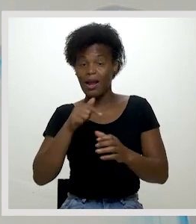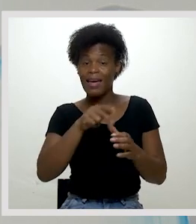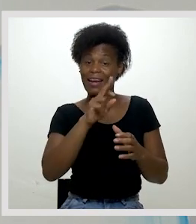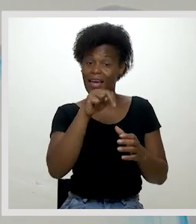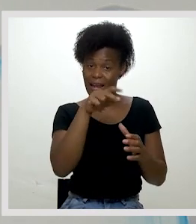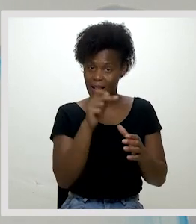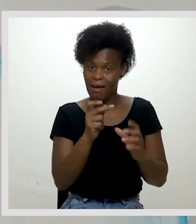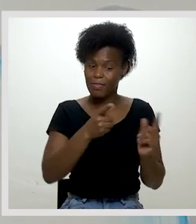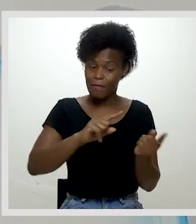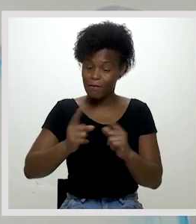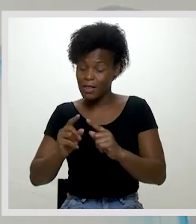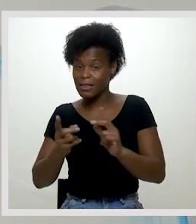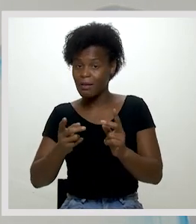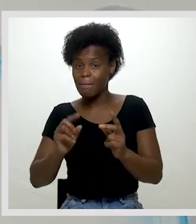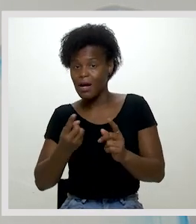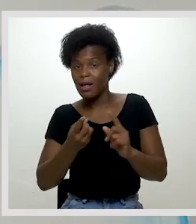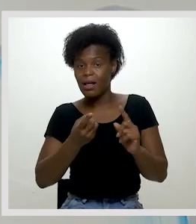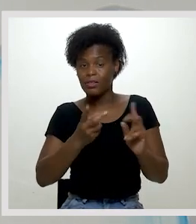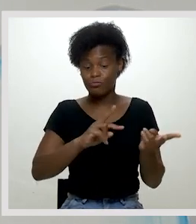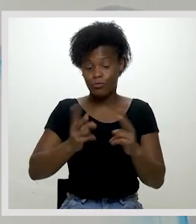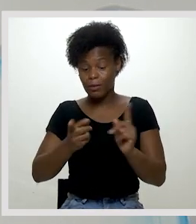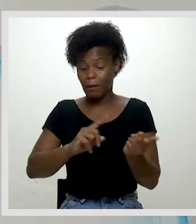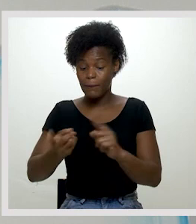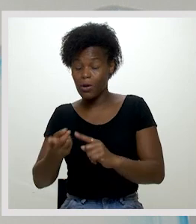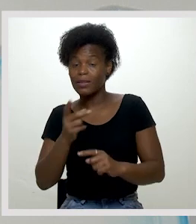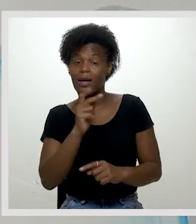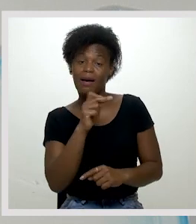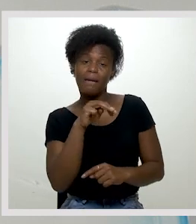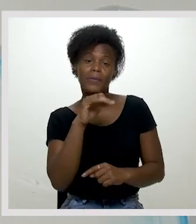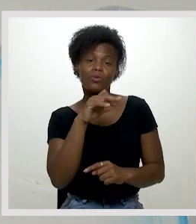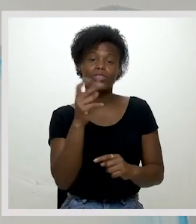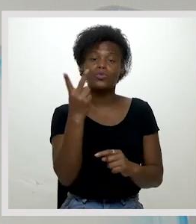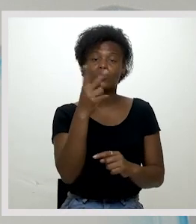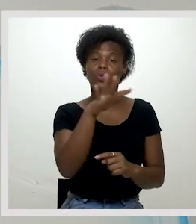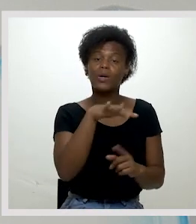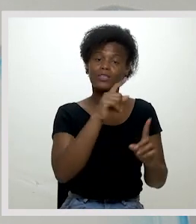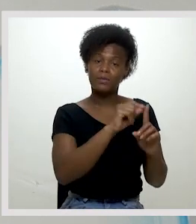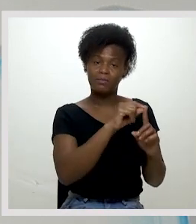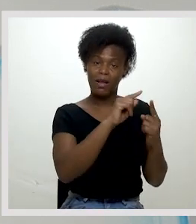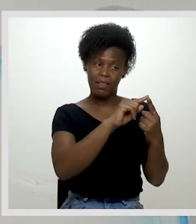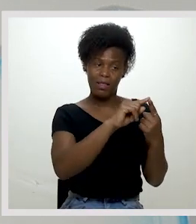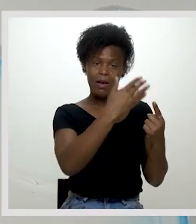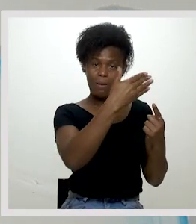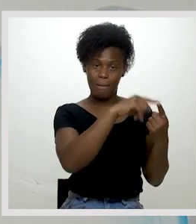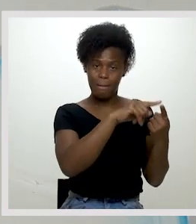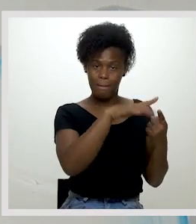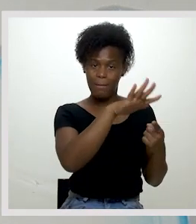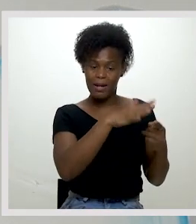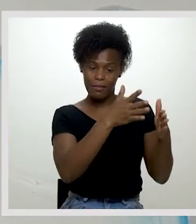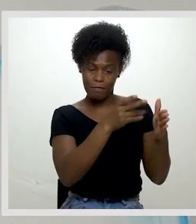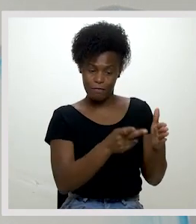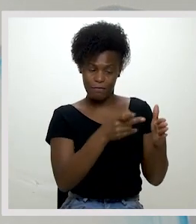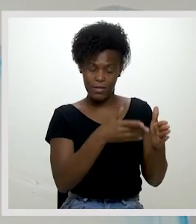entanto, esses RNAs de transferência para transportar os aminoácidos, eles possuem dois locais específicos. Contém uma parte